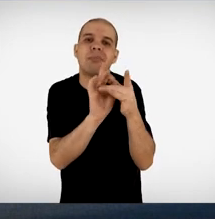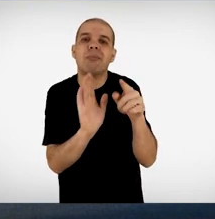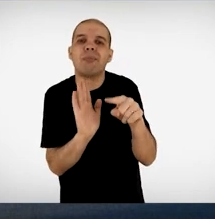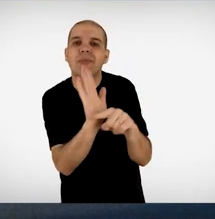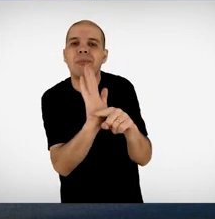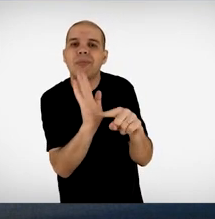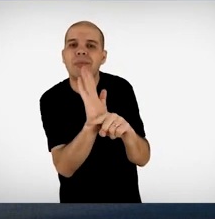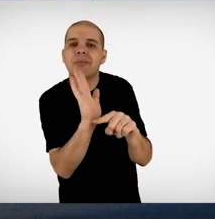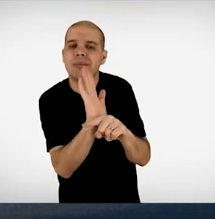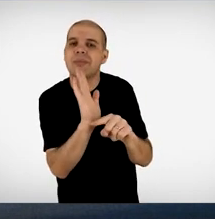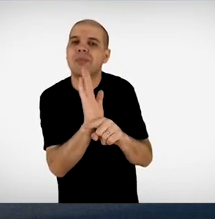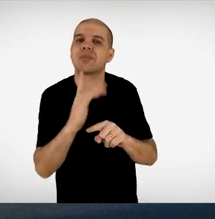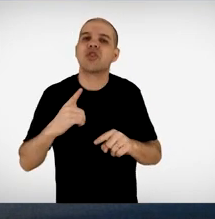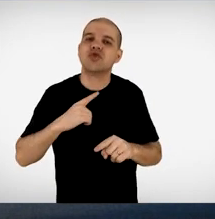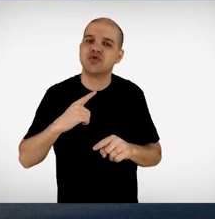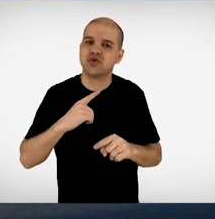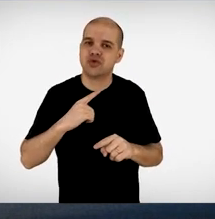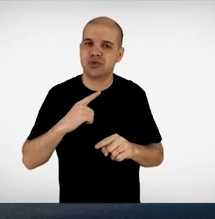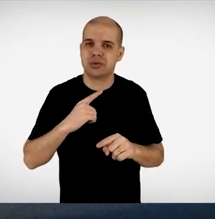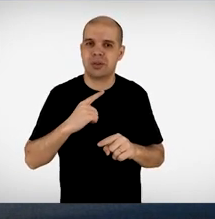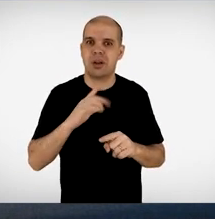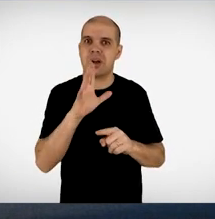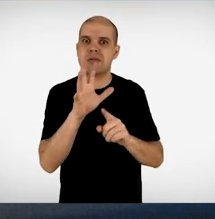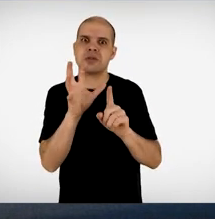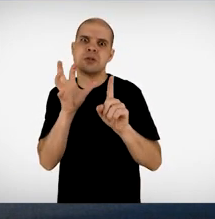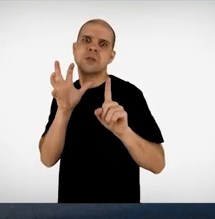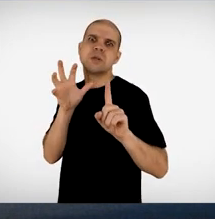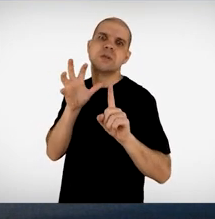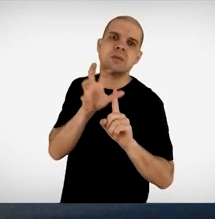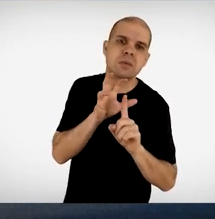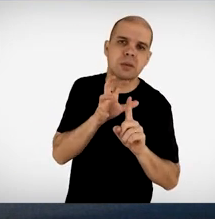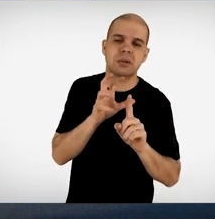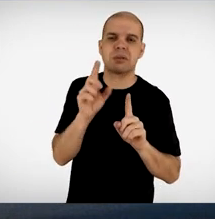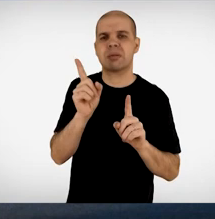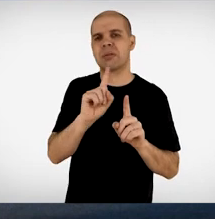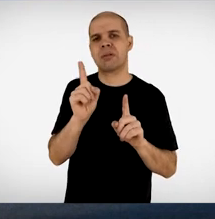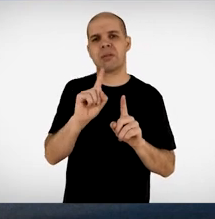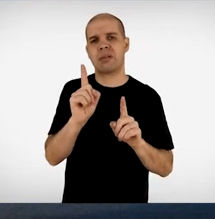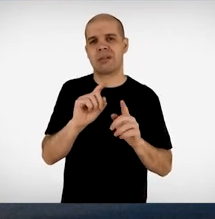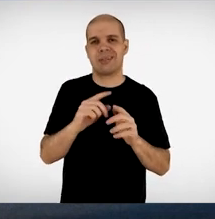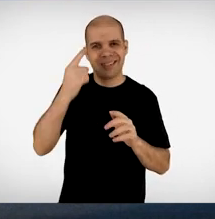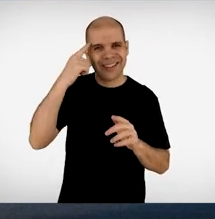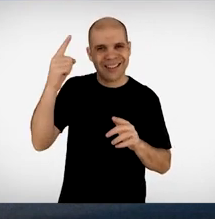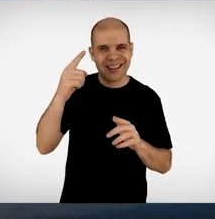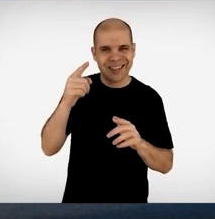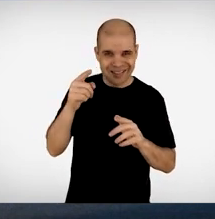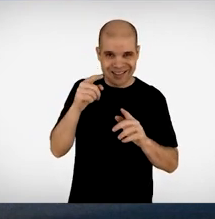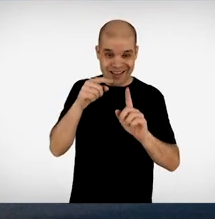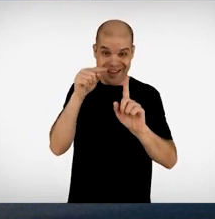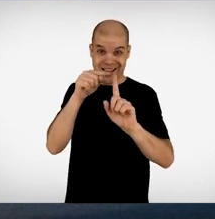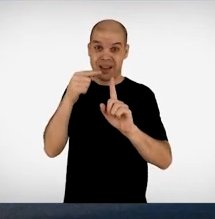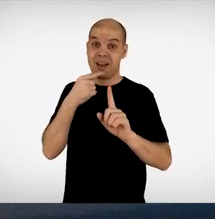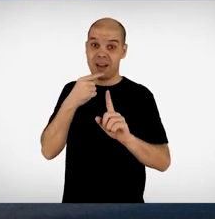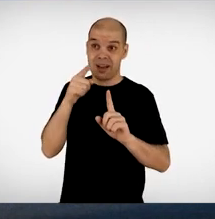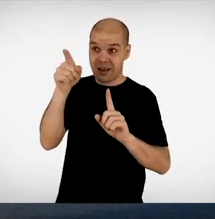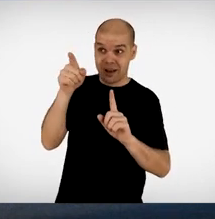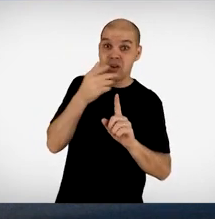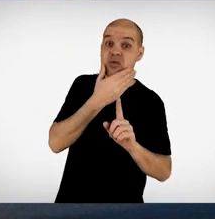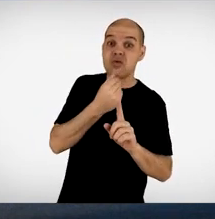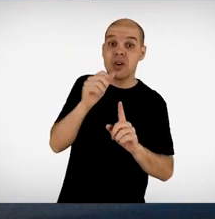ali, ele não está na frente. Né? Quando ela fala que vai terminar com a Axel, ele fala, você vai morar onde? Com a minha